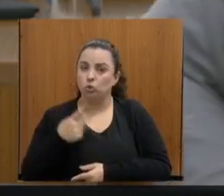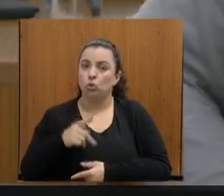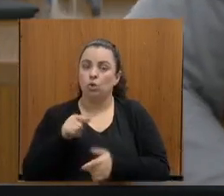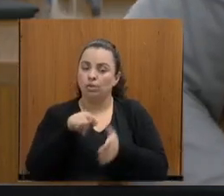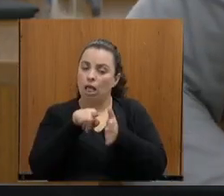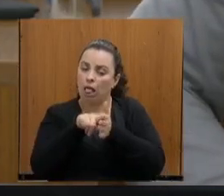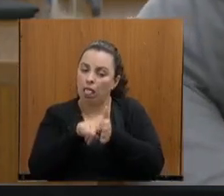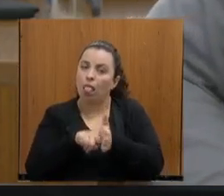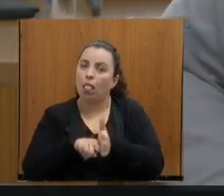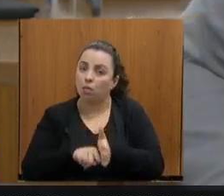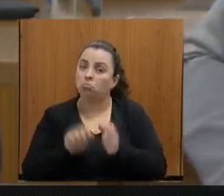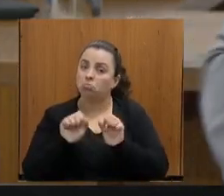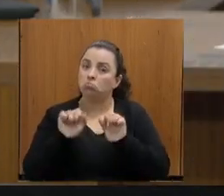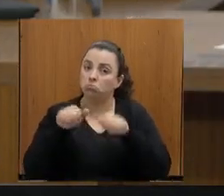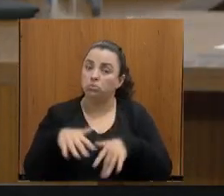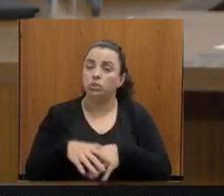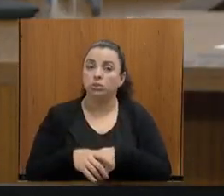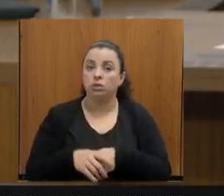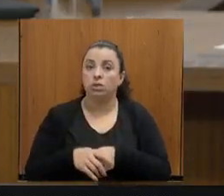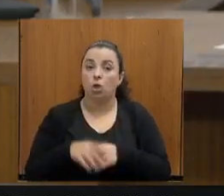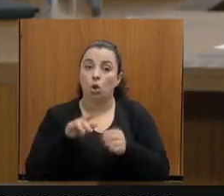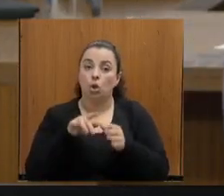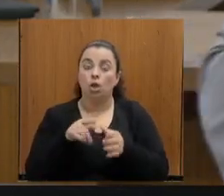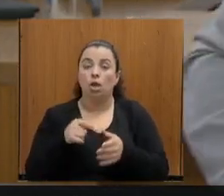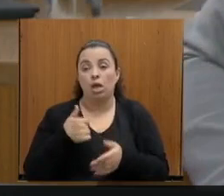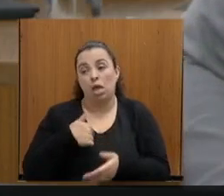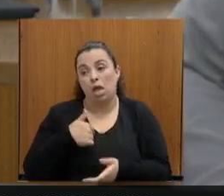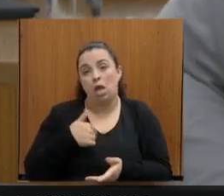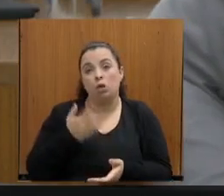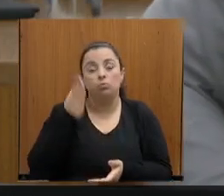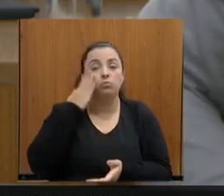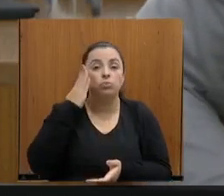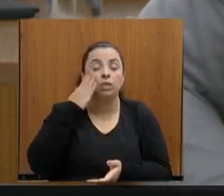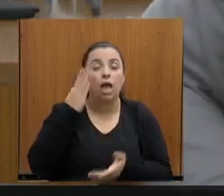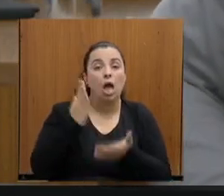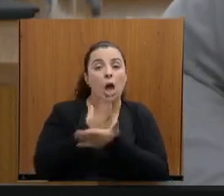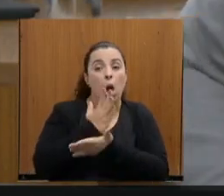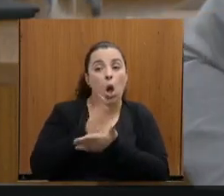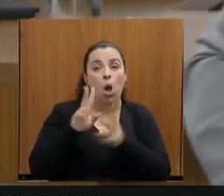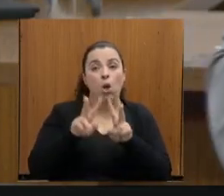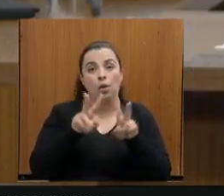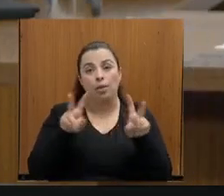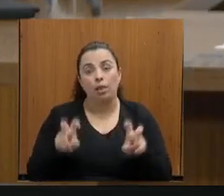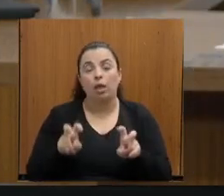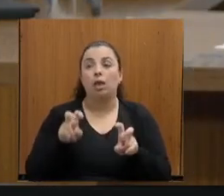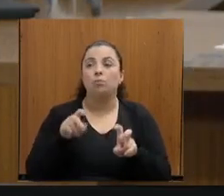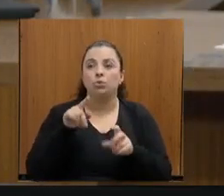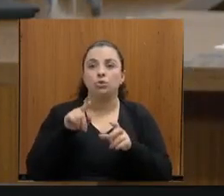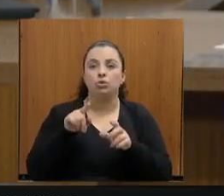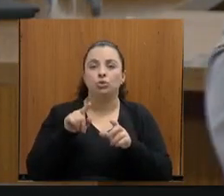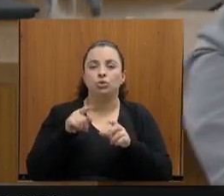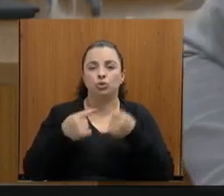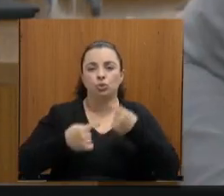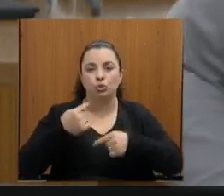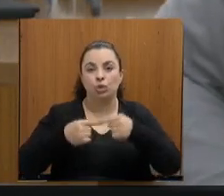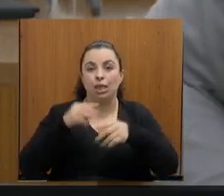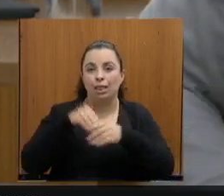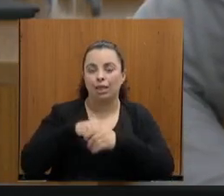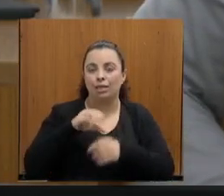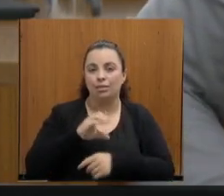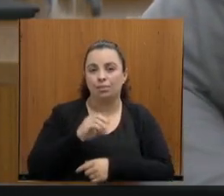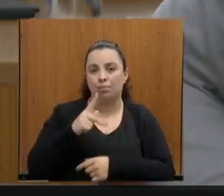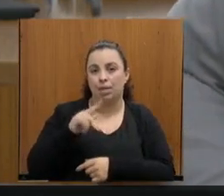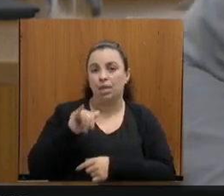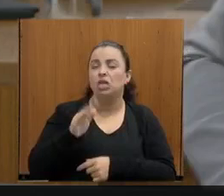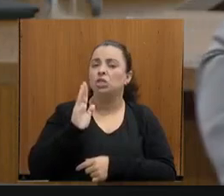investigações e seja de nosso conhecimento né alguns desses temas que foram discutidos da CPI já